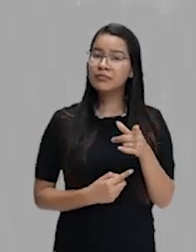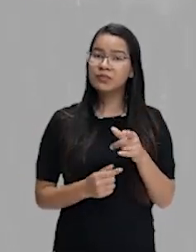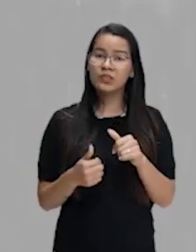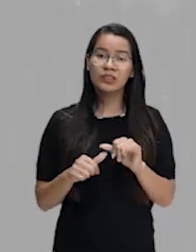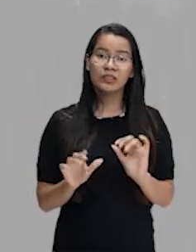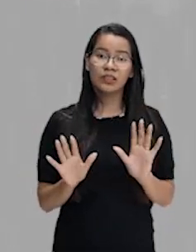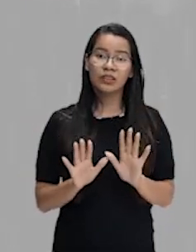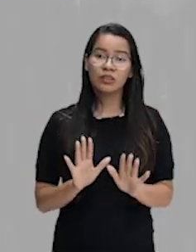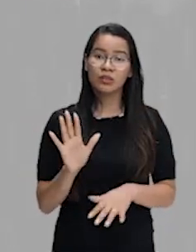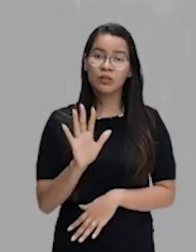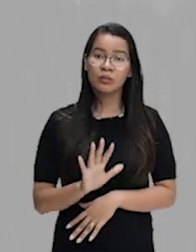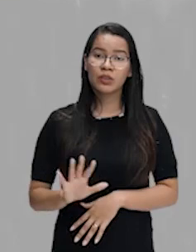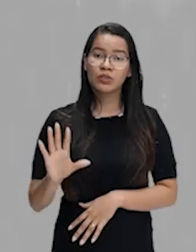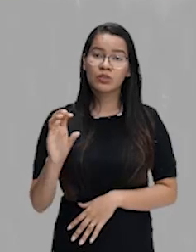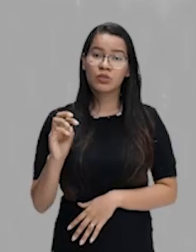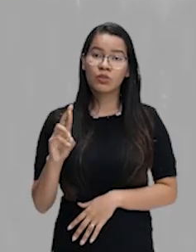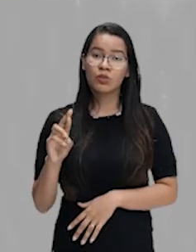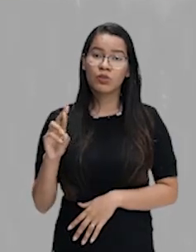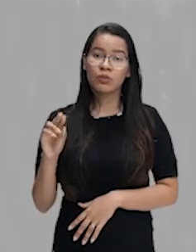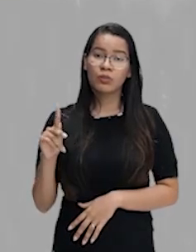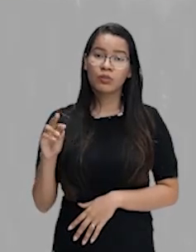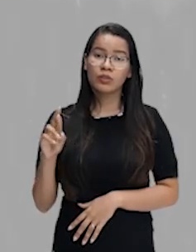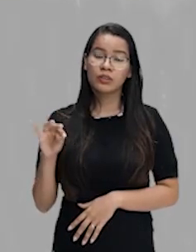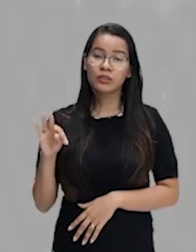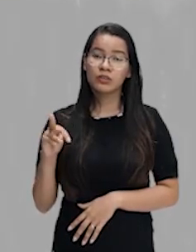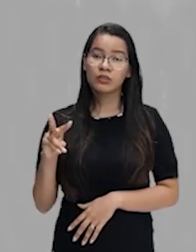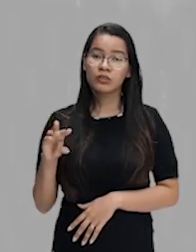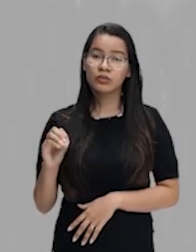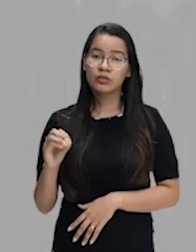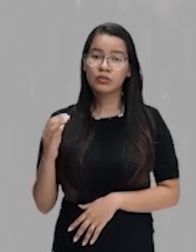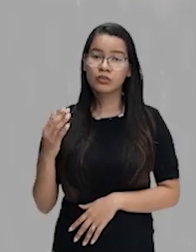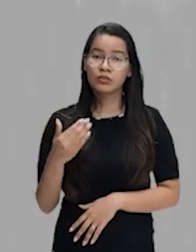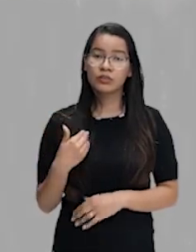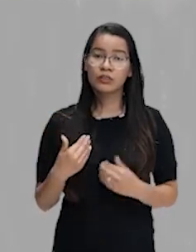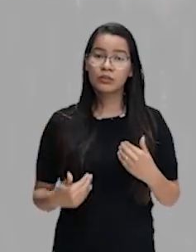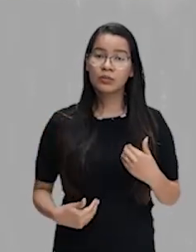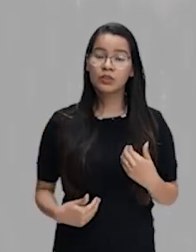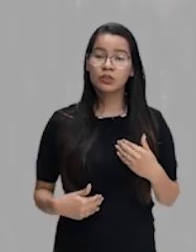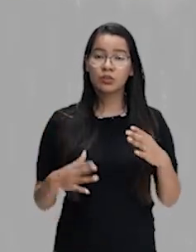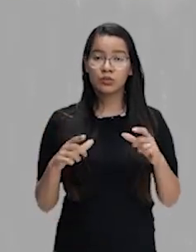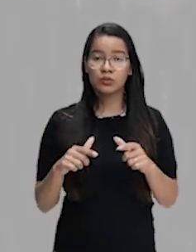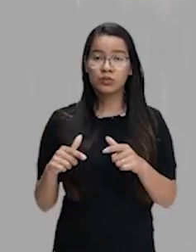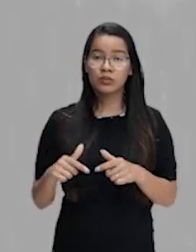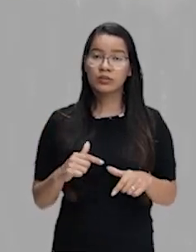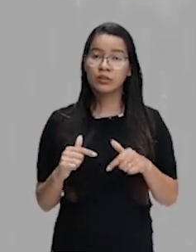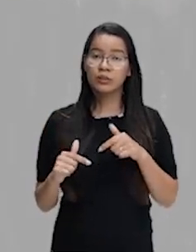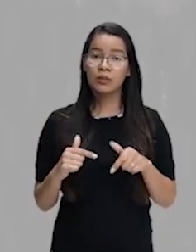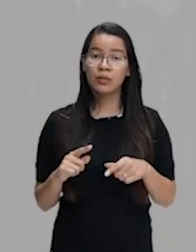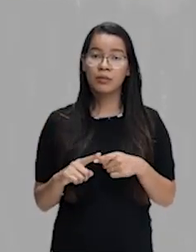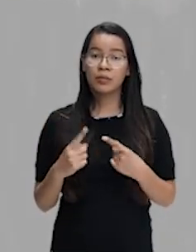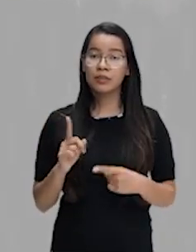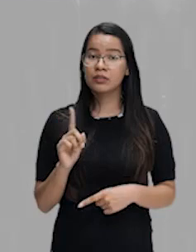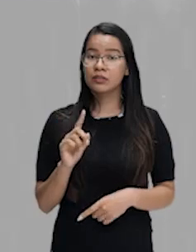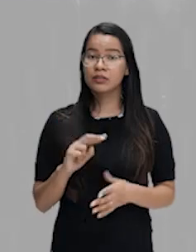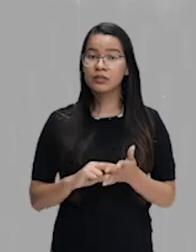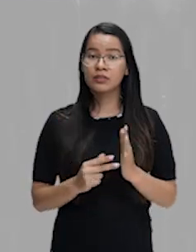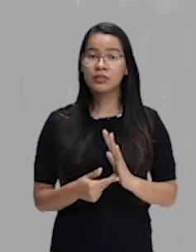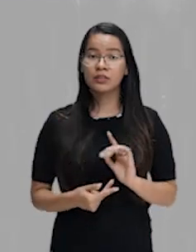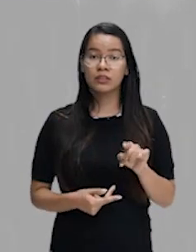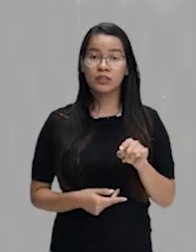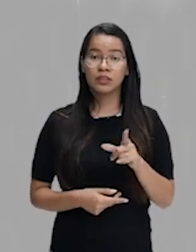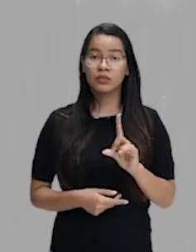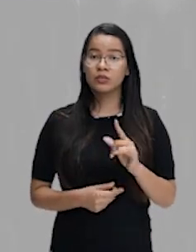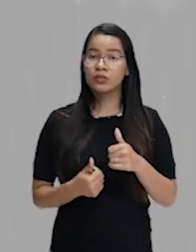ambiente corporativo. Você não está fisicamente no local de trabalho, mas não quer dizer que você não está trabalhando. Pelo